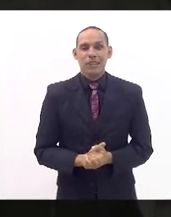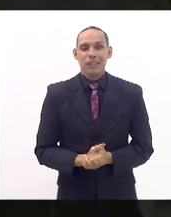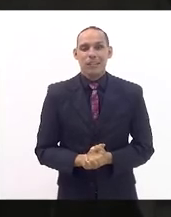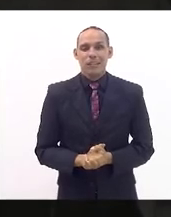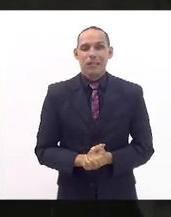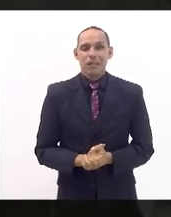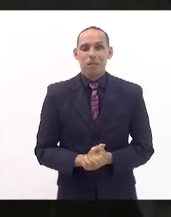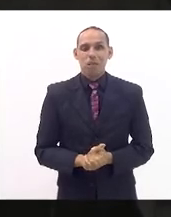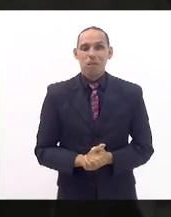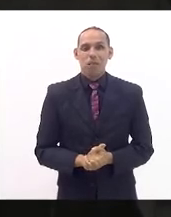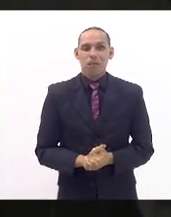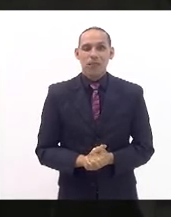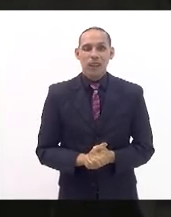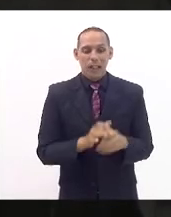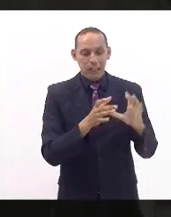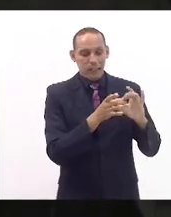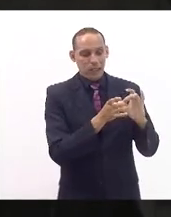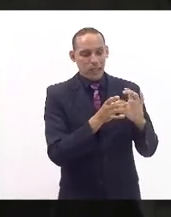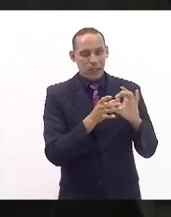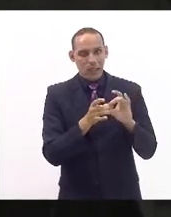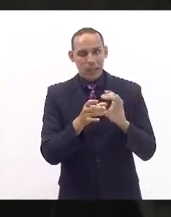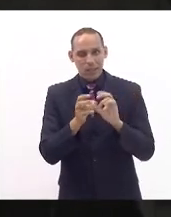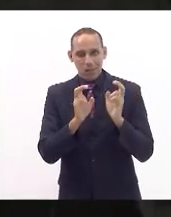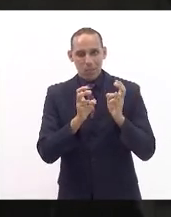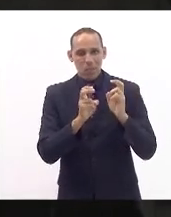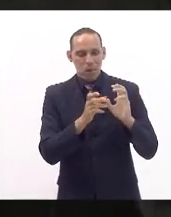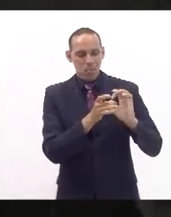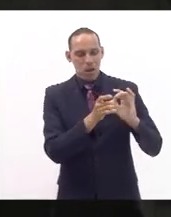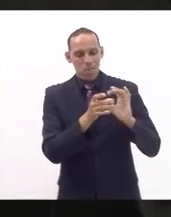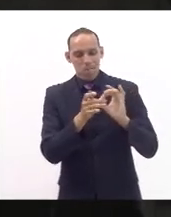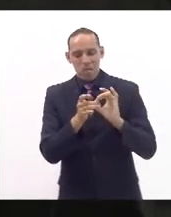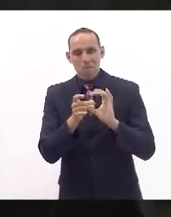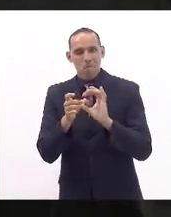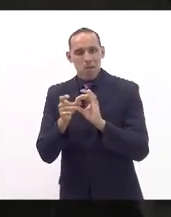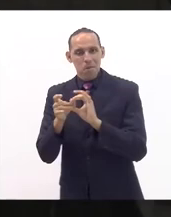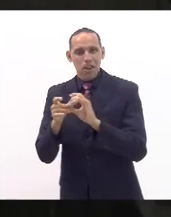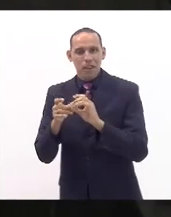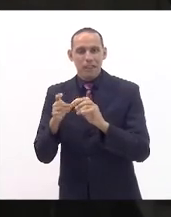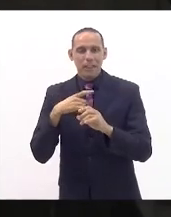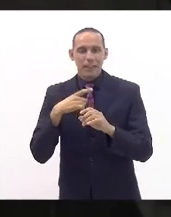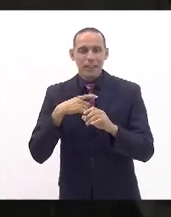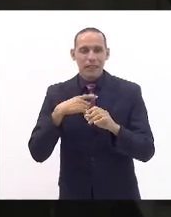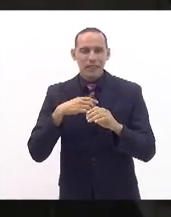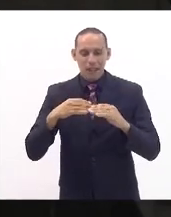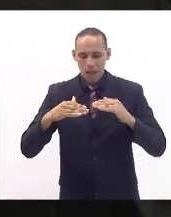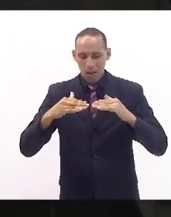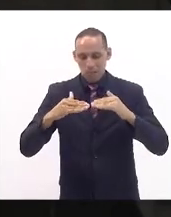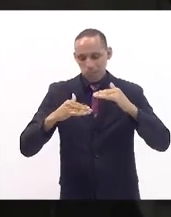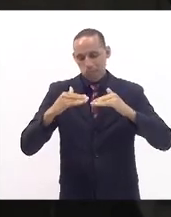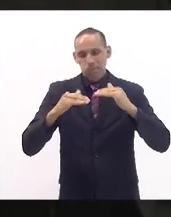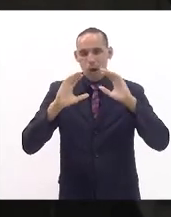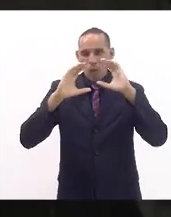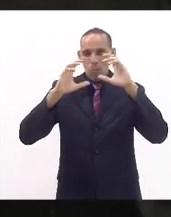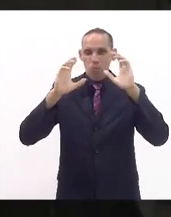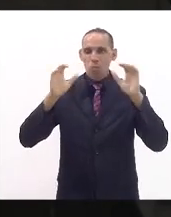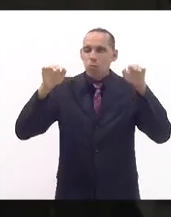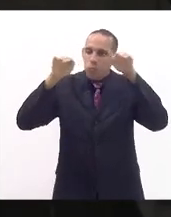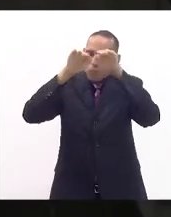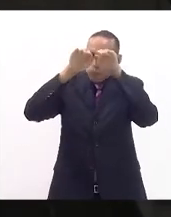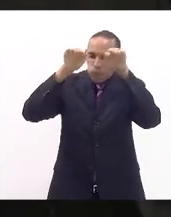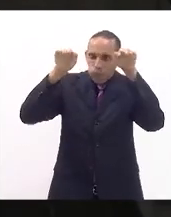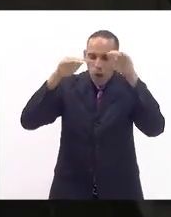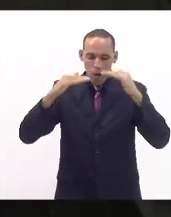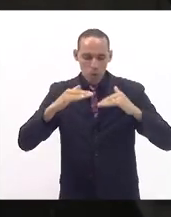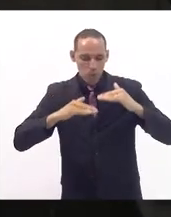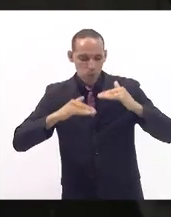quando você liga um vagão a outro, né, você tem ali um conjunto, como fosse um pequeno túnel, e a ligação com